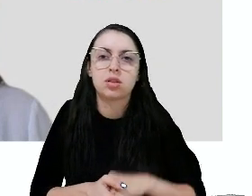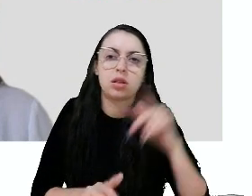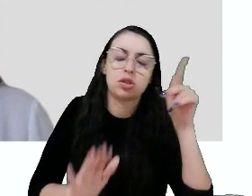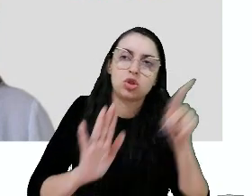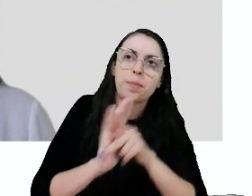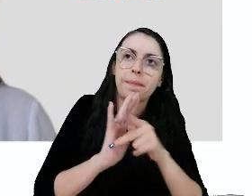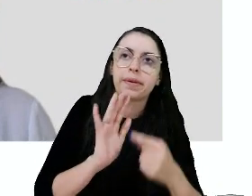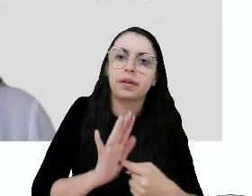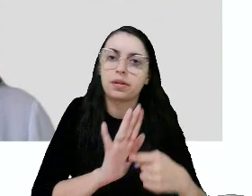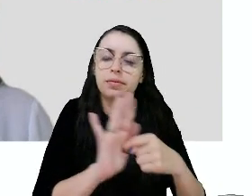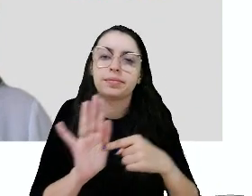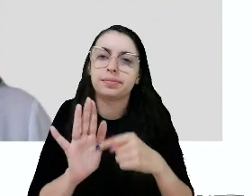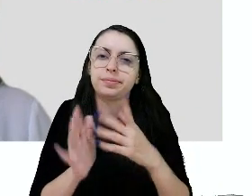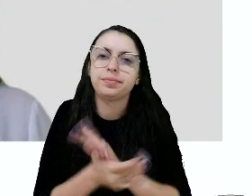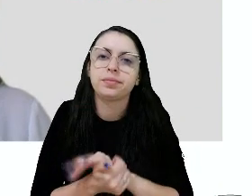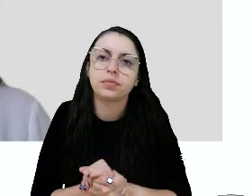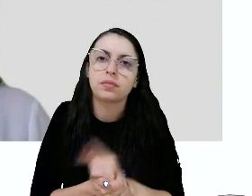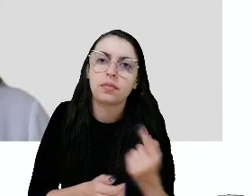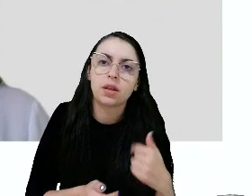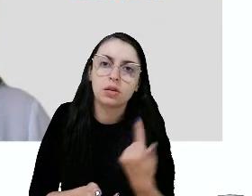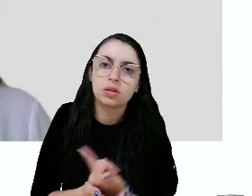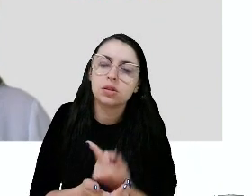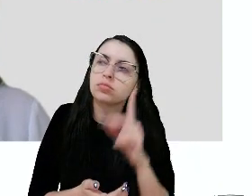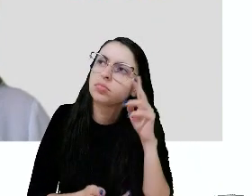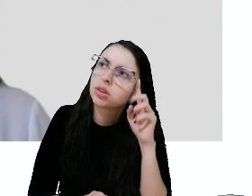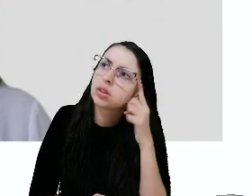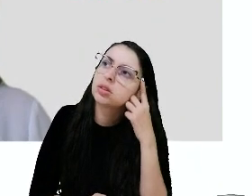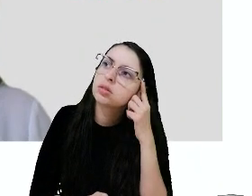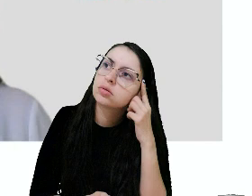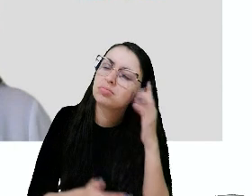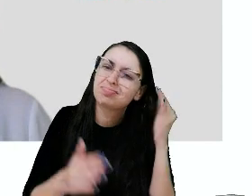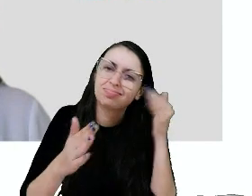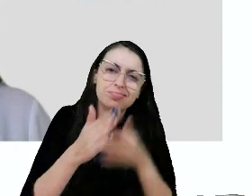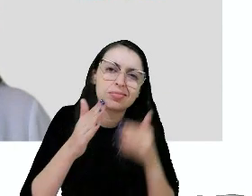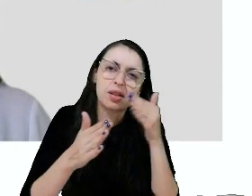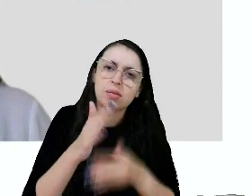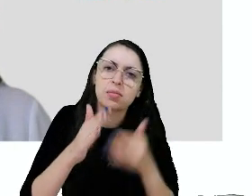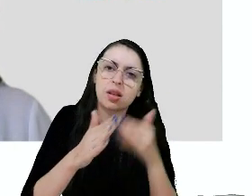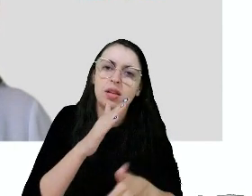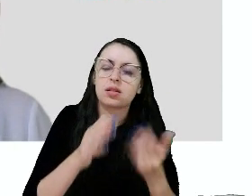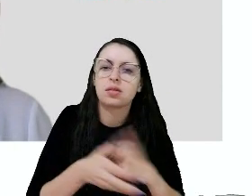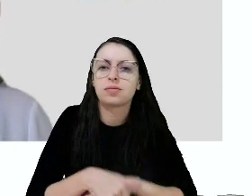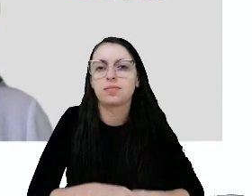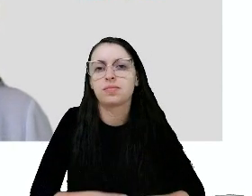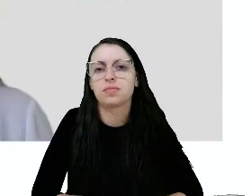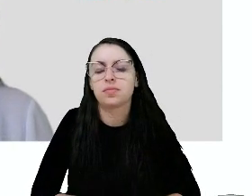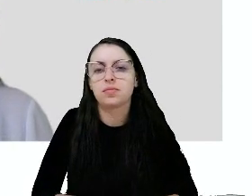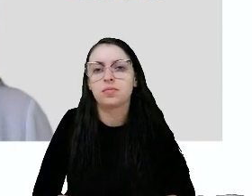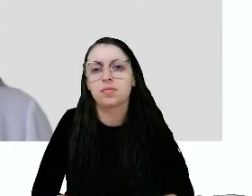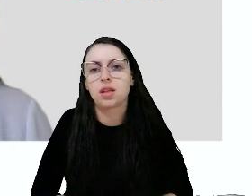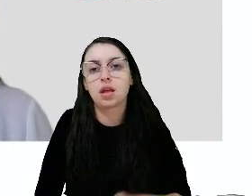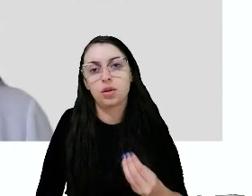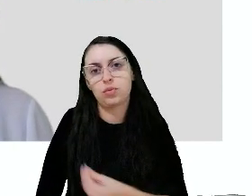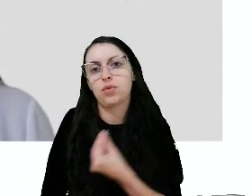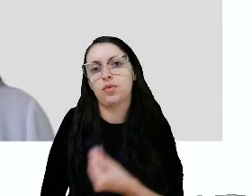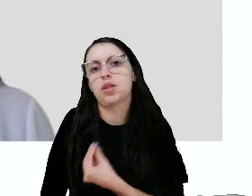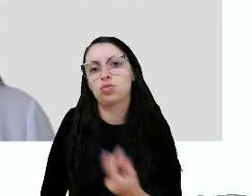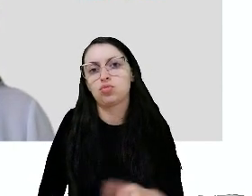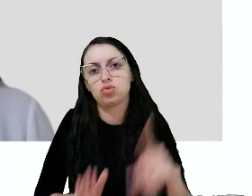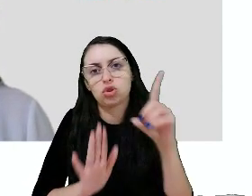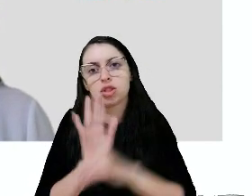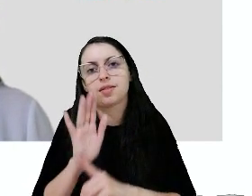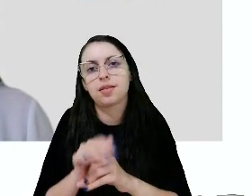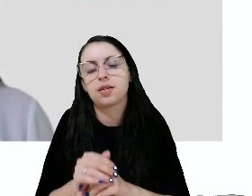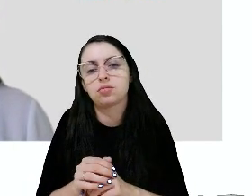através de PLs do Congresso Nacional, no sentido de ainda obstaculizar ainda mais, não é? A vivência